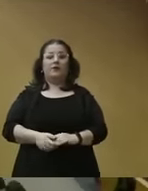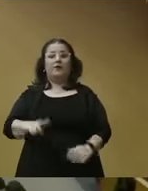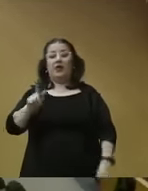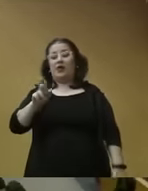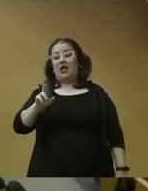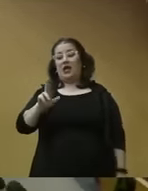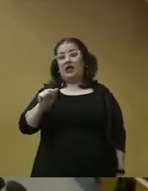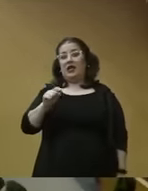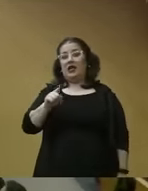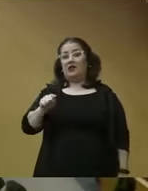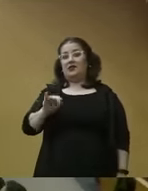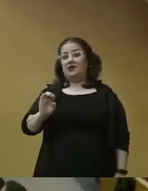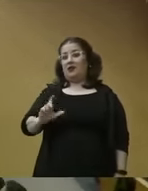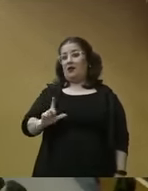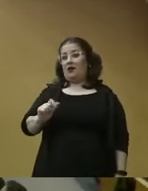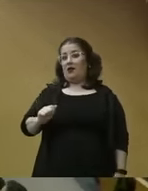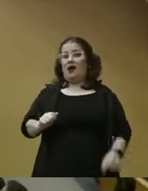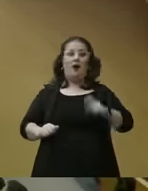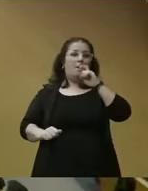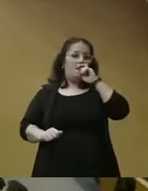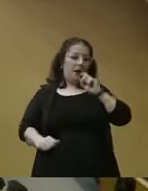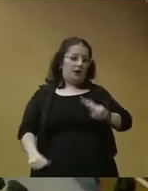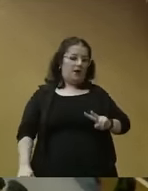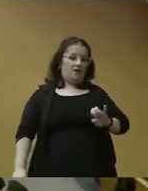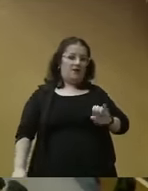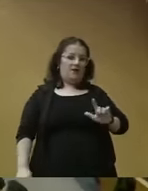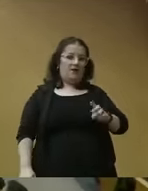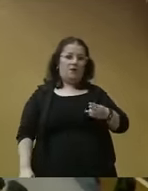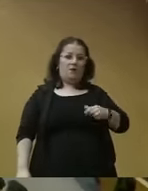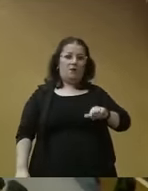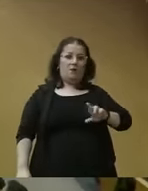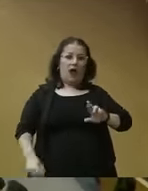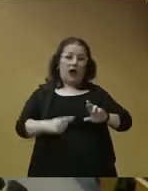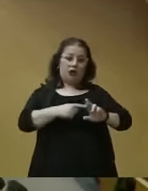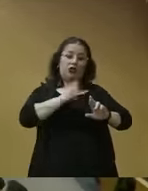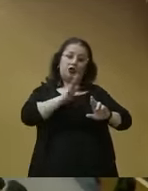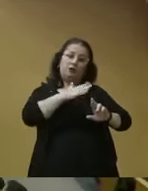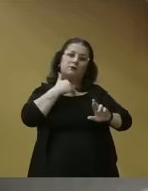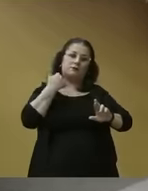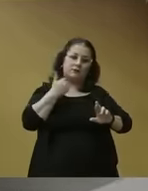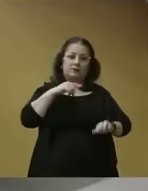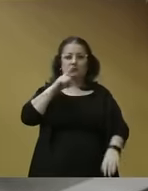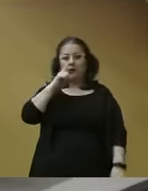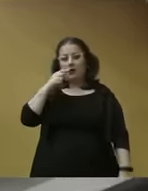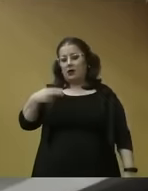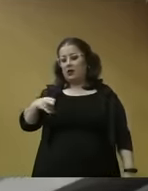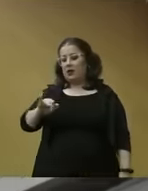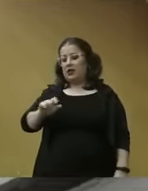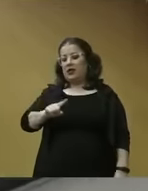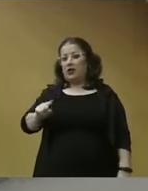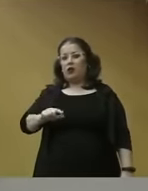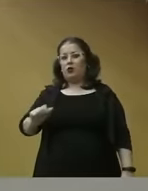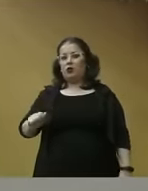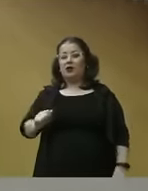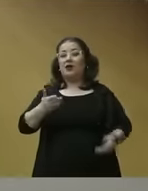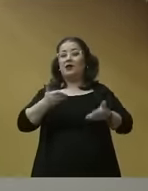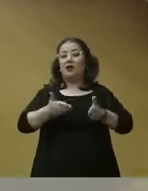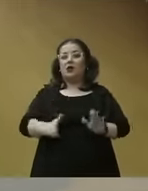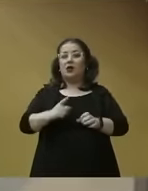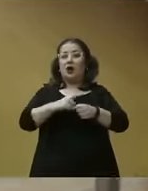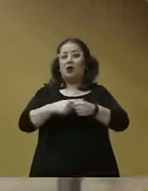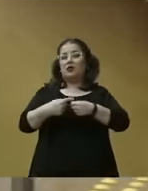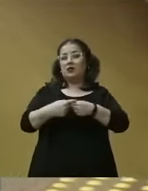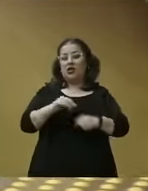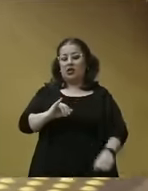Graziela Martins Guimarães, filha de Vilmar da Luz Guimarães, em memória, e Nilza Martins, natural de Jaraguá do Sul,